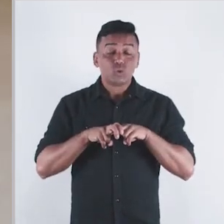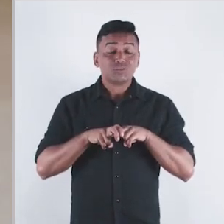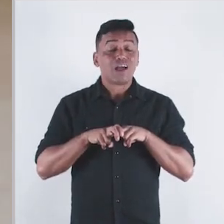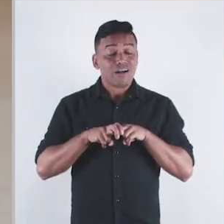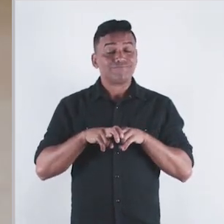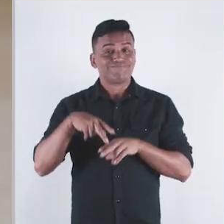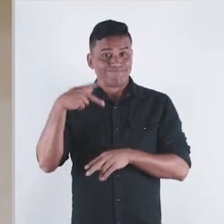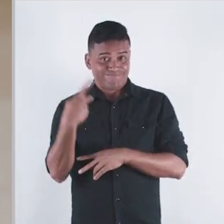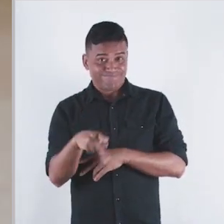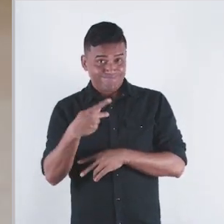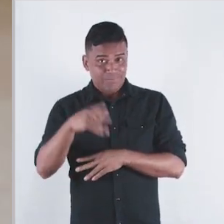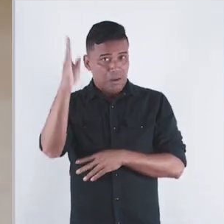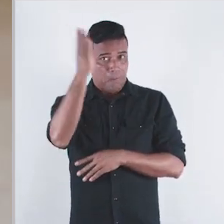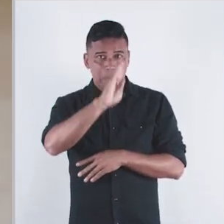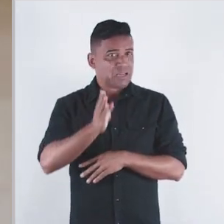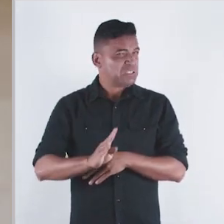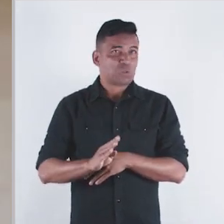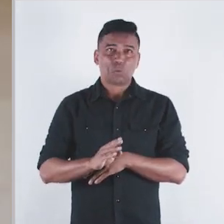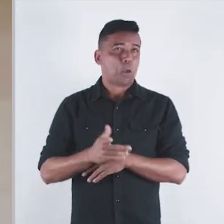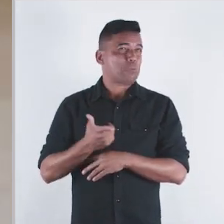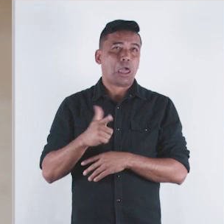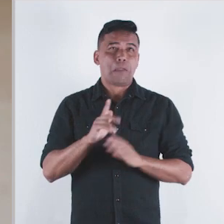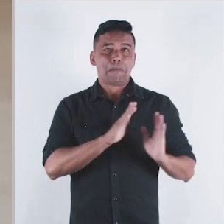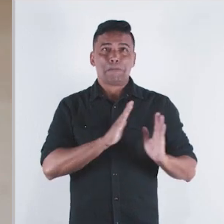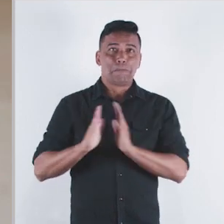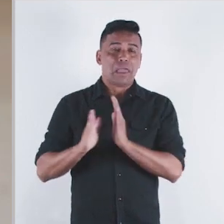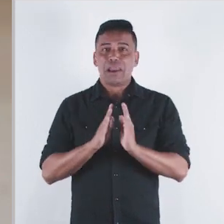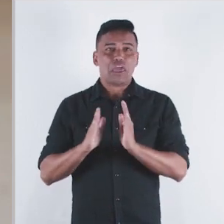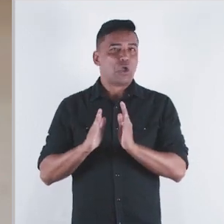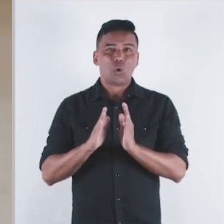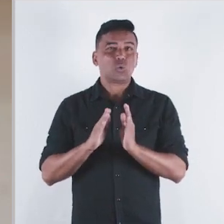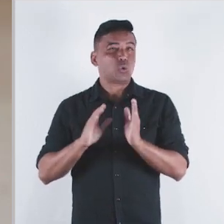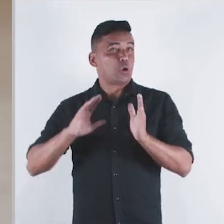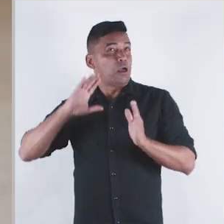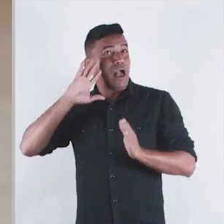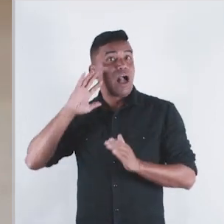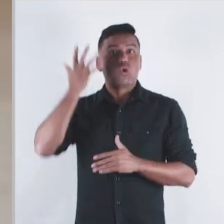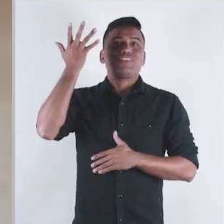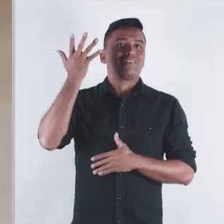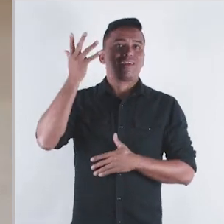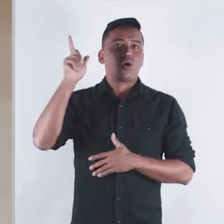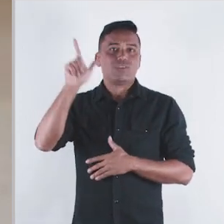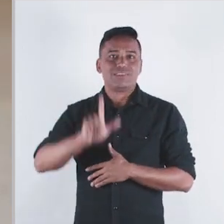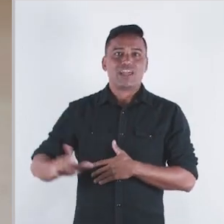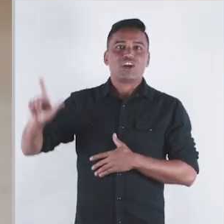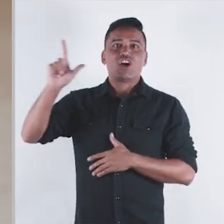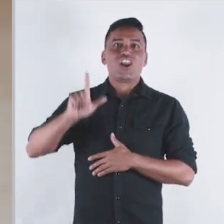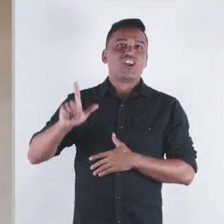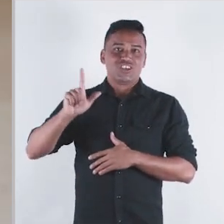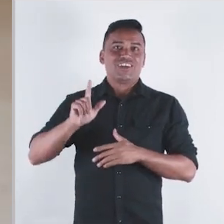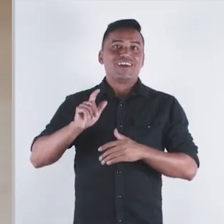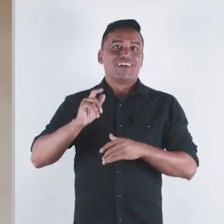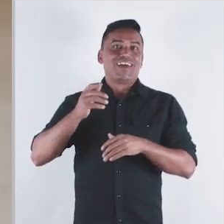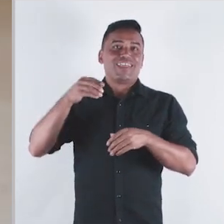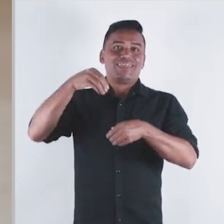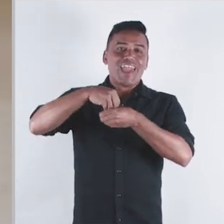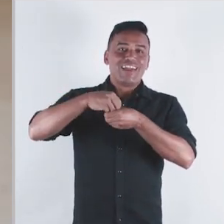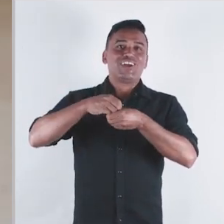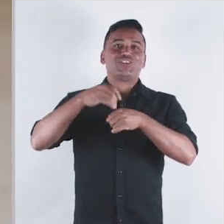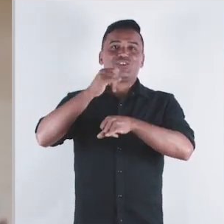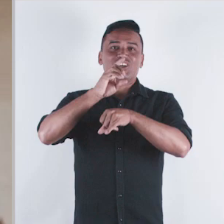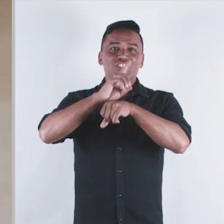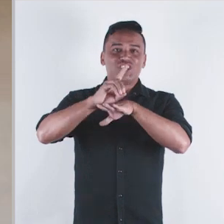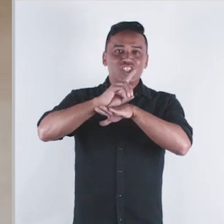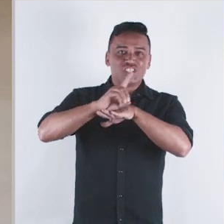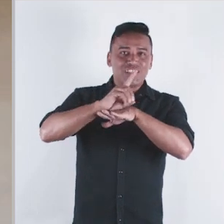Brasil, um marco inaugural, né? Isso não está dado. Veja, até maio, você bem relembrou,